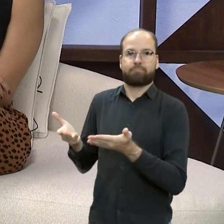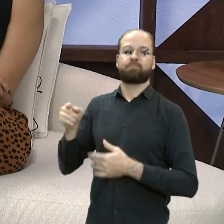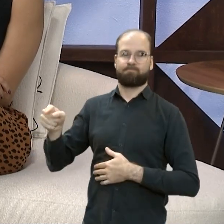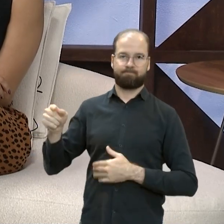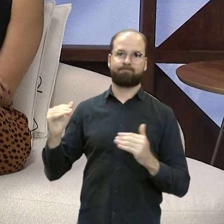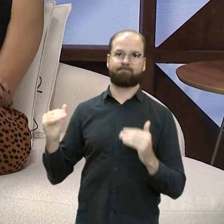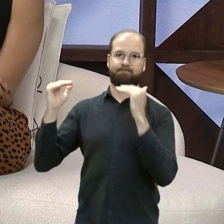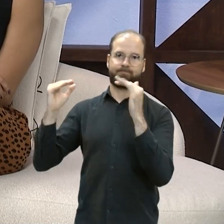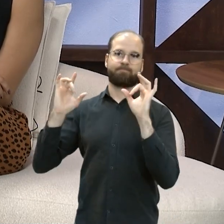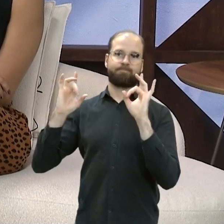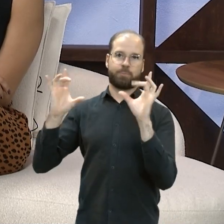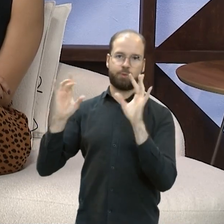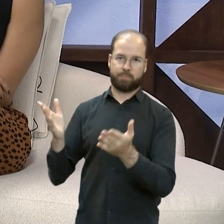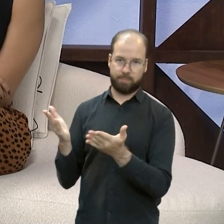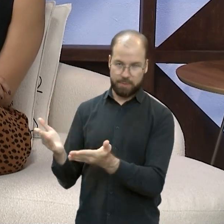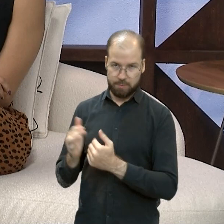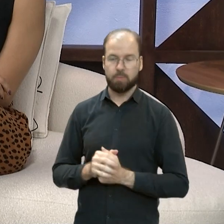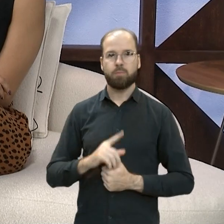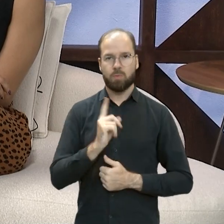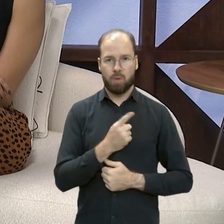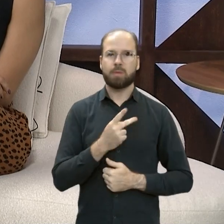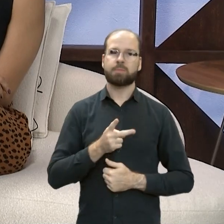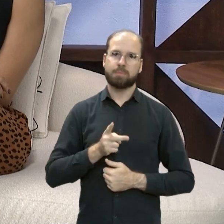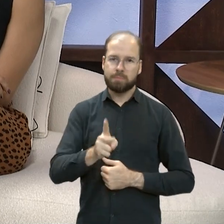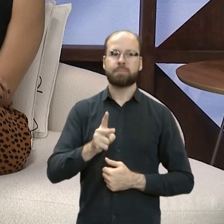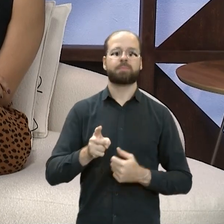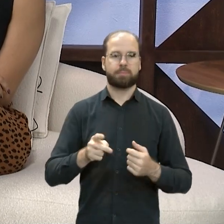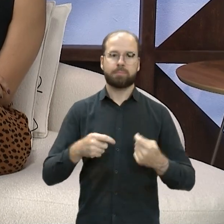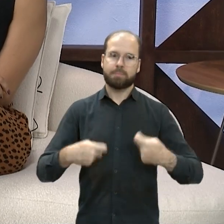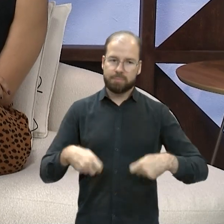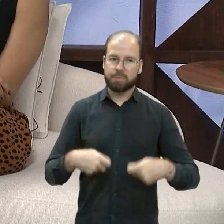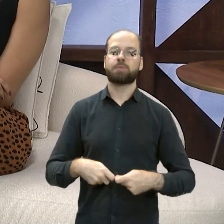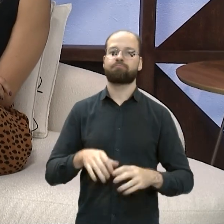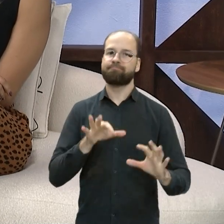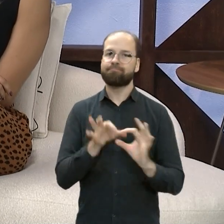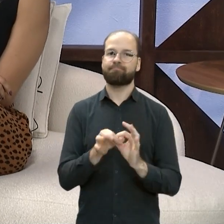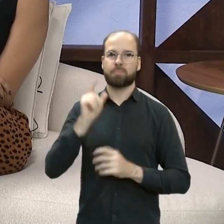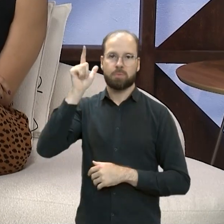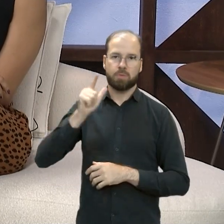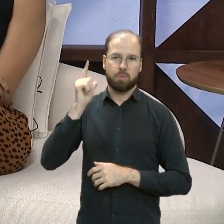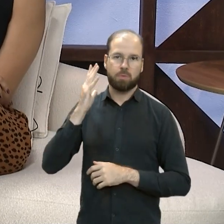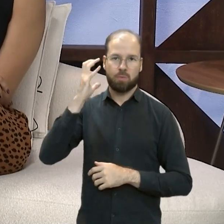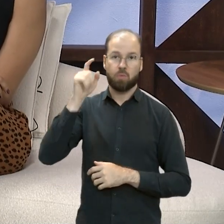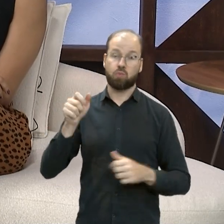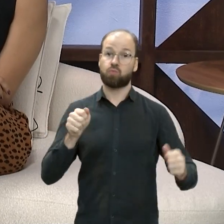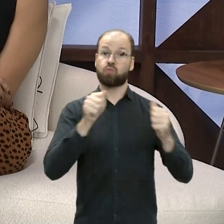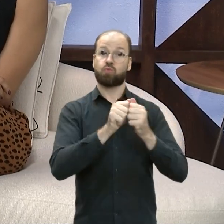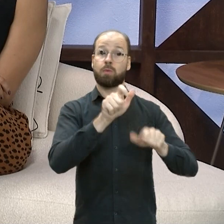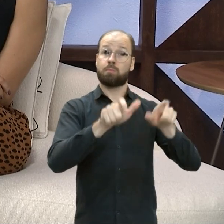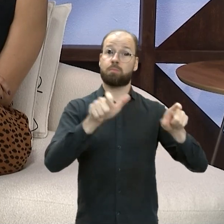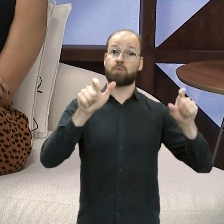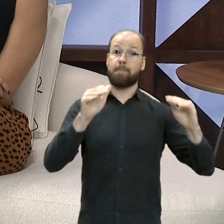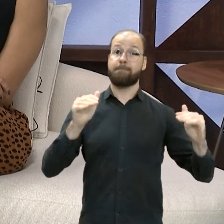sabe? A gente cada vez mais tem que se aproximar e colocar a Leodegária junto com os cânones da literatura goiana,